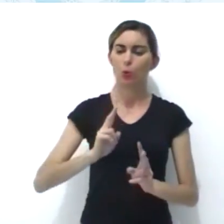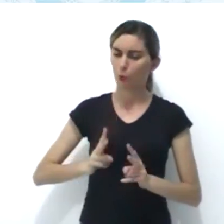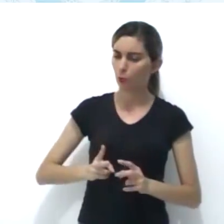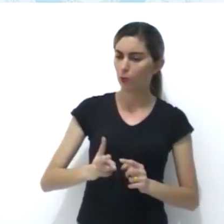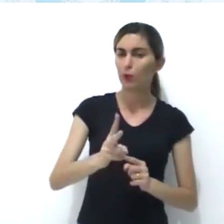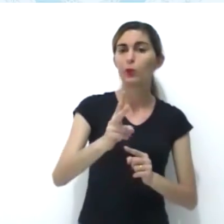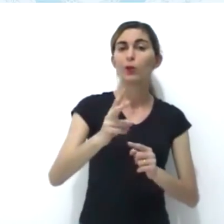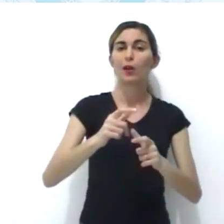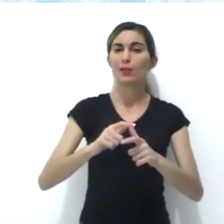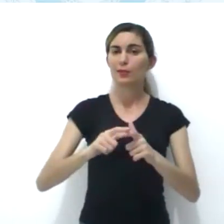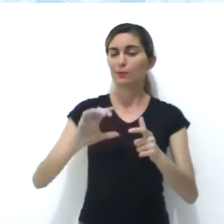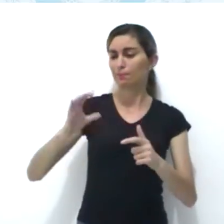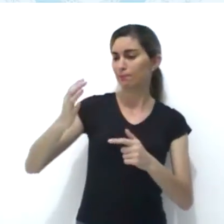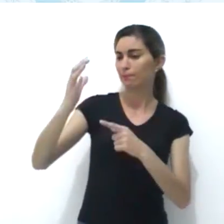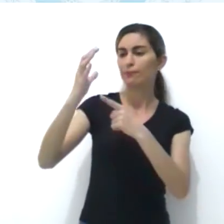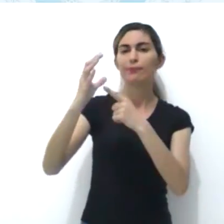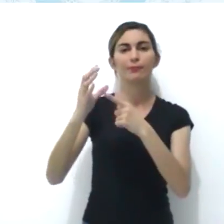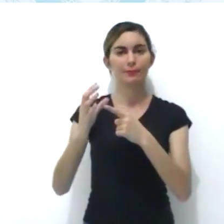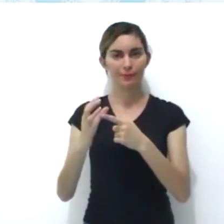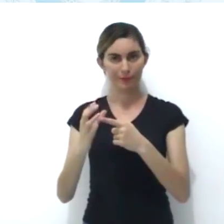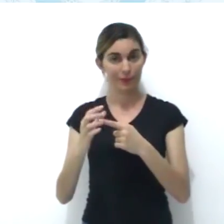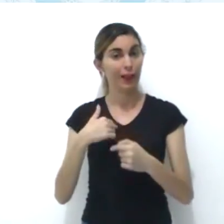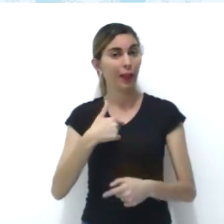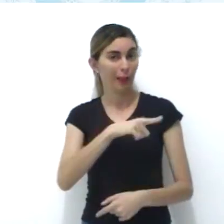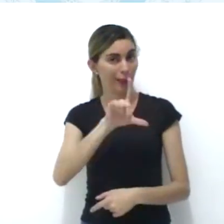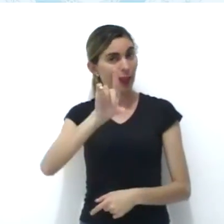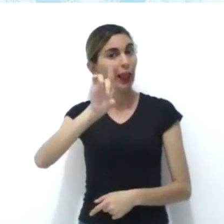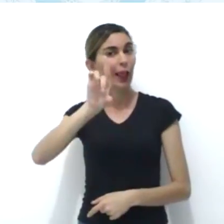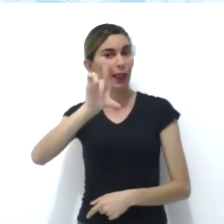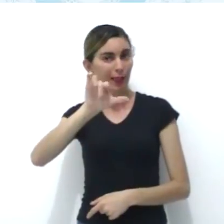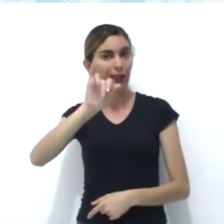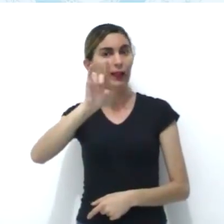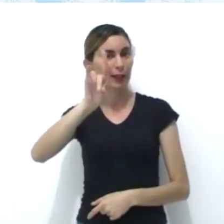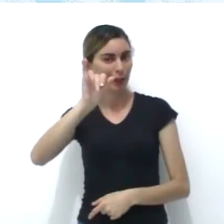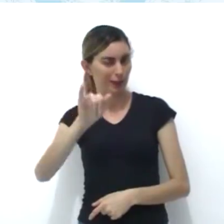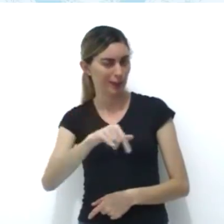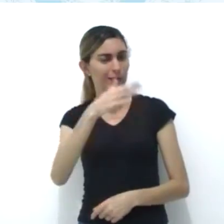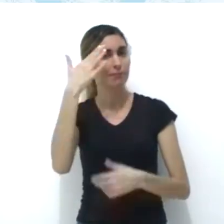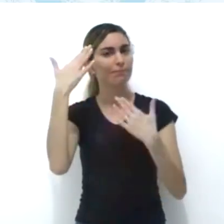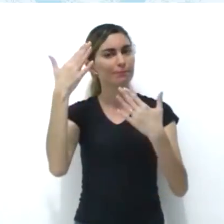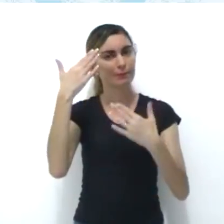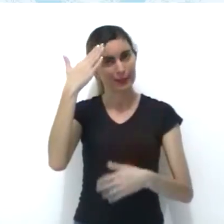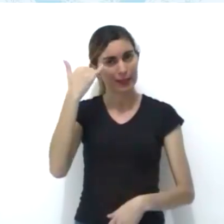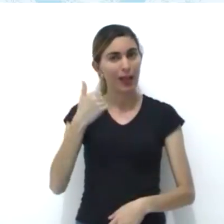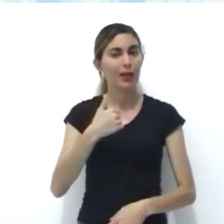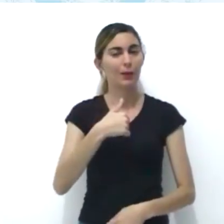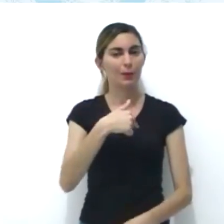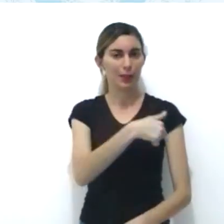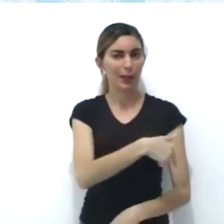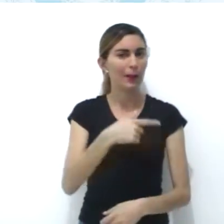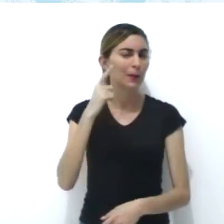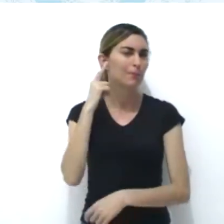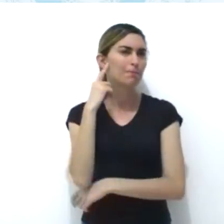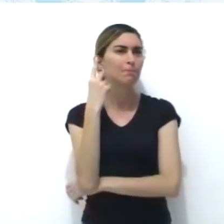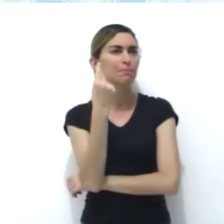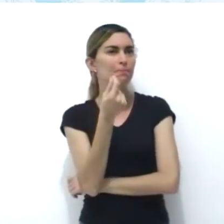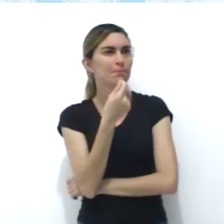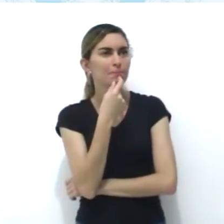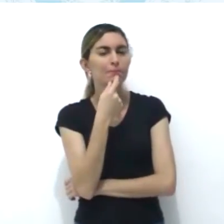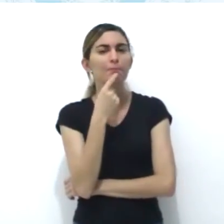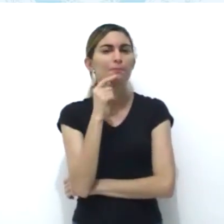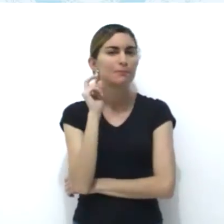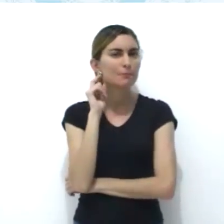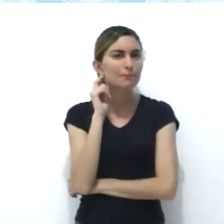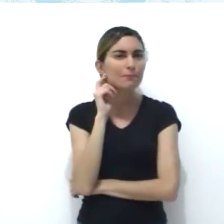a continuidade dos grandes. Então, Lídia, graças a Deus, sabe aquela pulguinha,